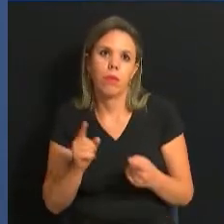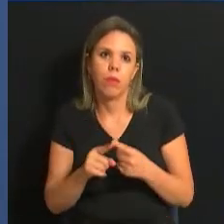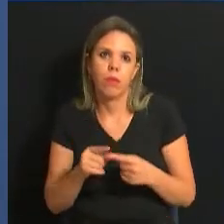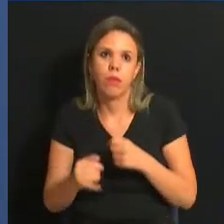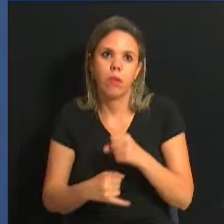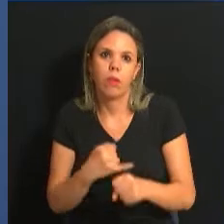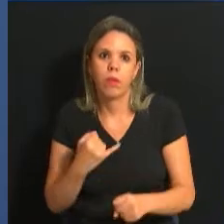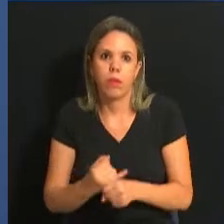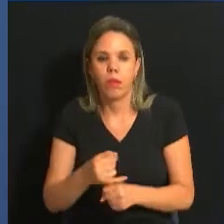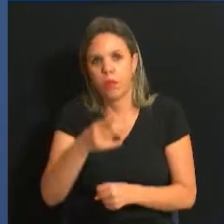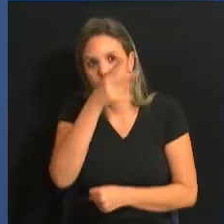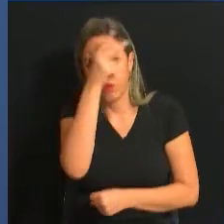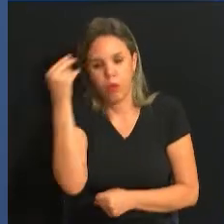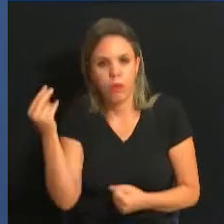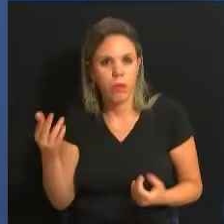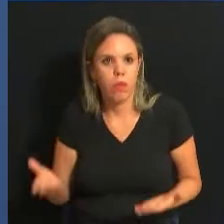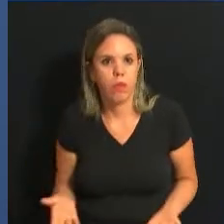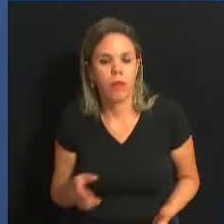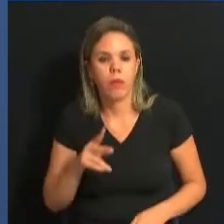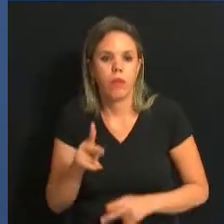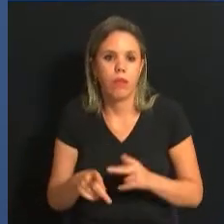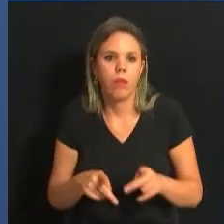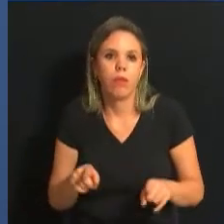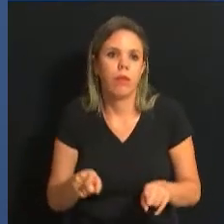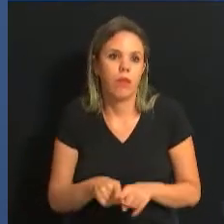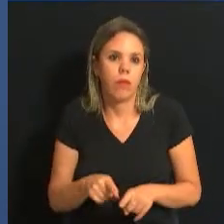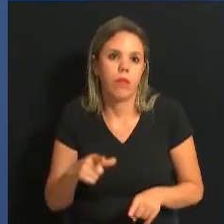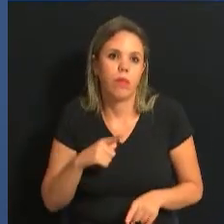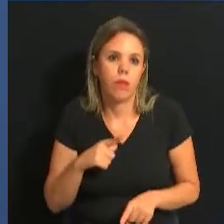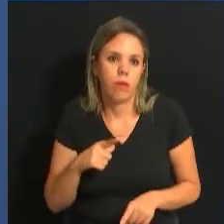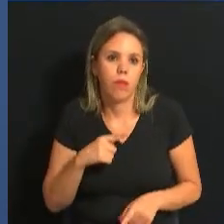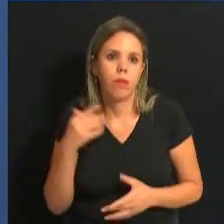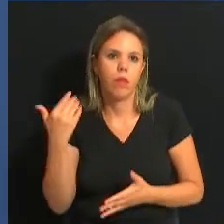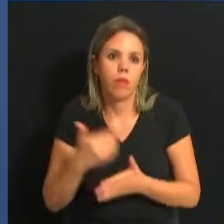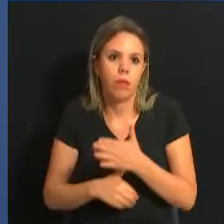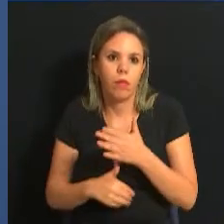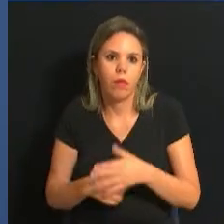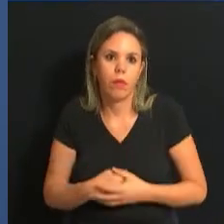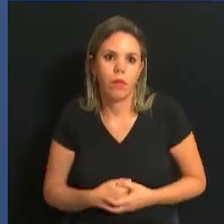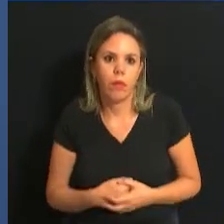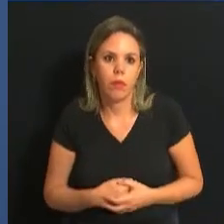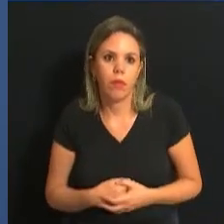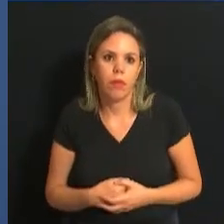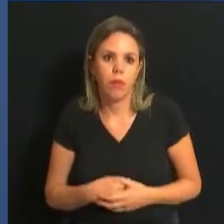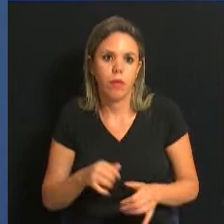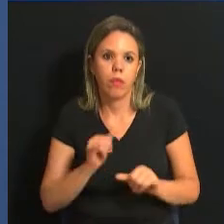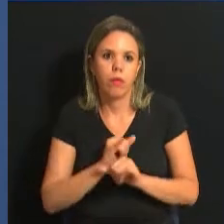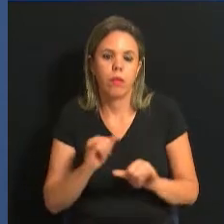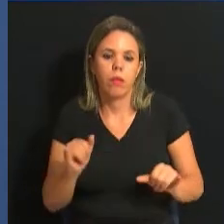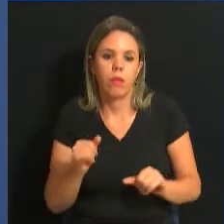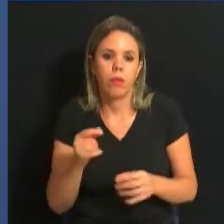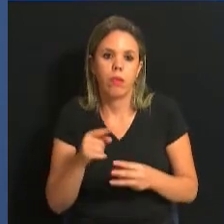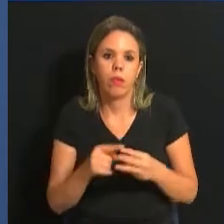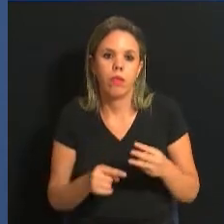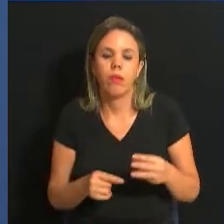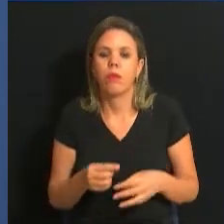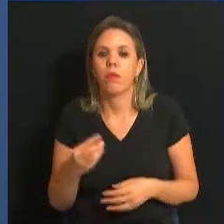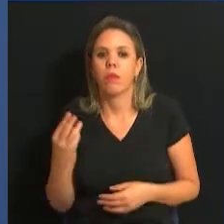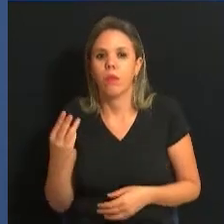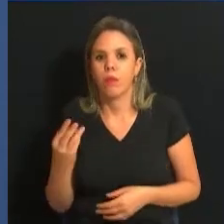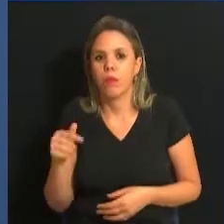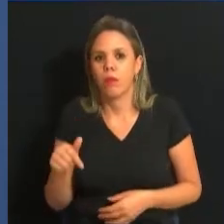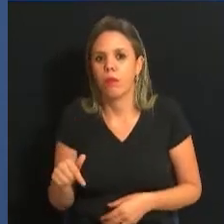da Prefeitura. Então, essa pessoa também teve esse desconto. Informações nos